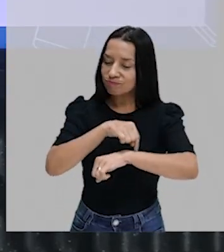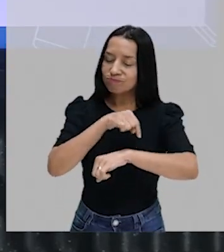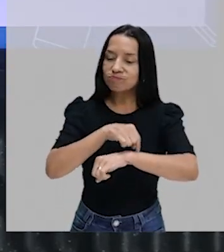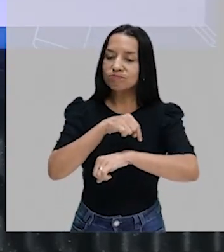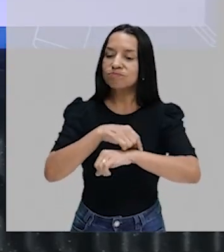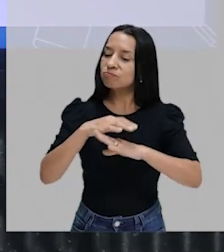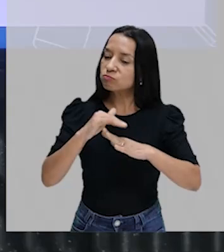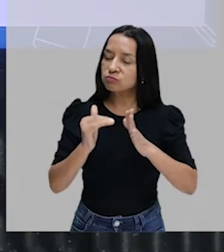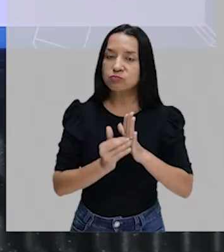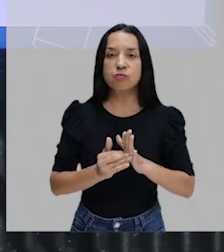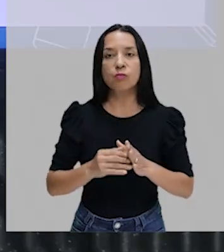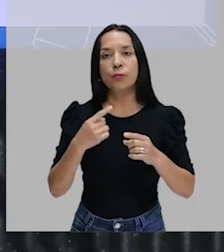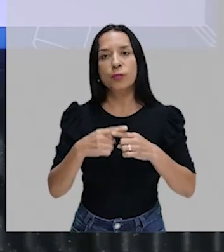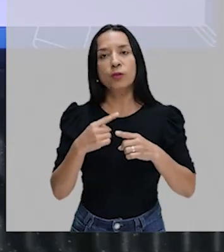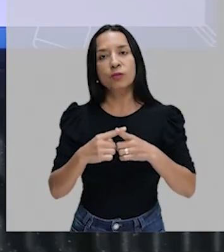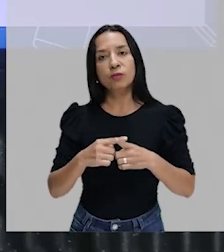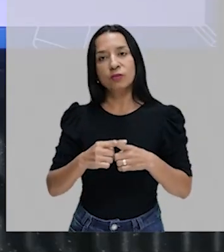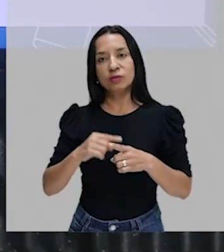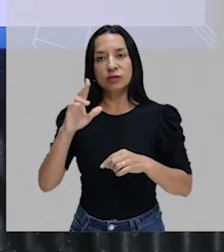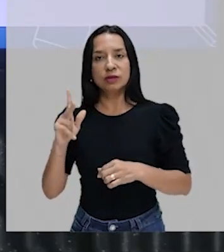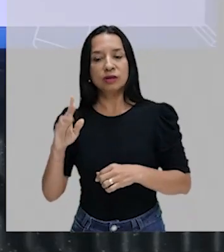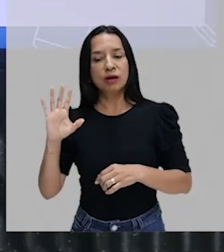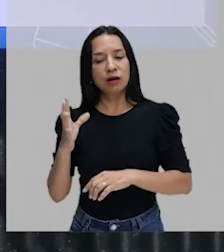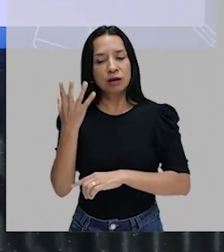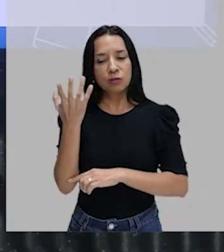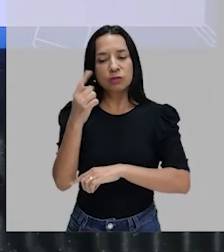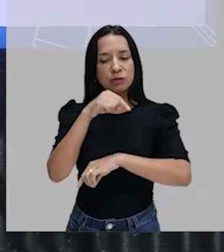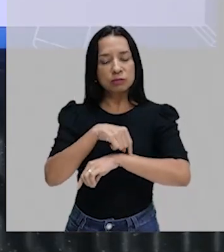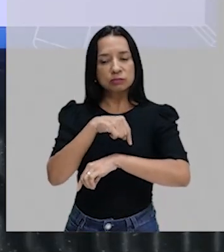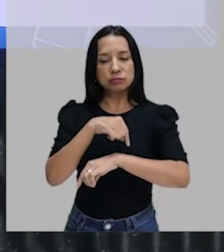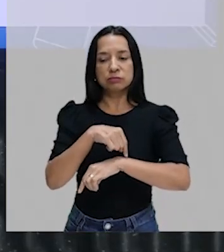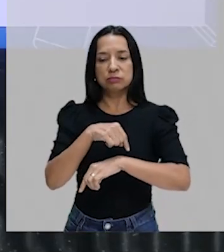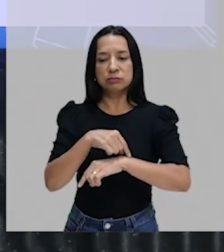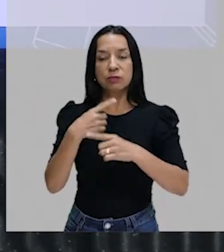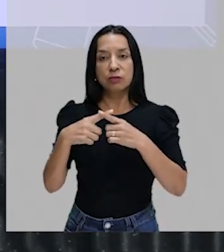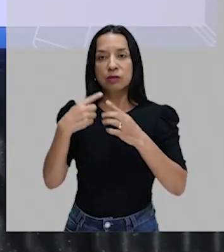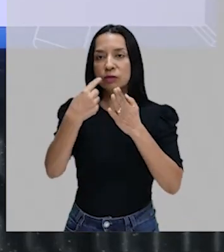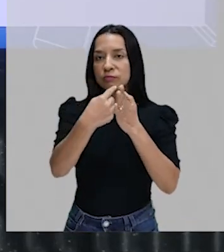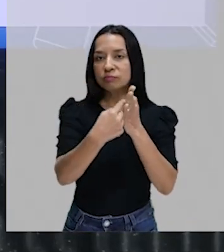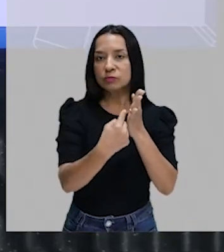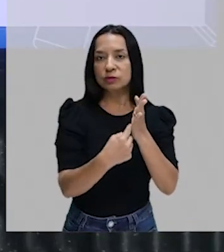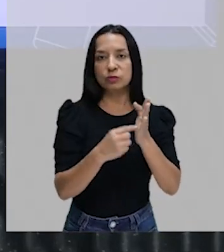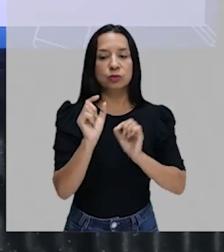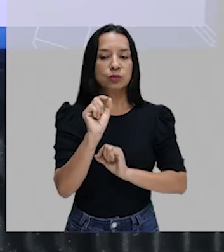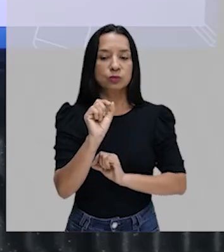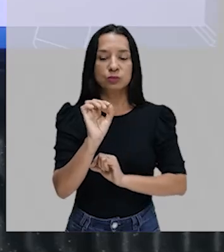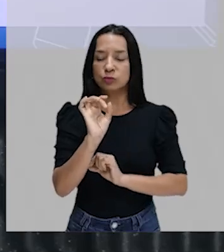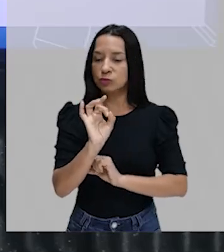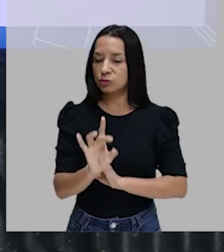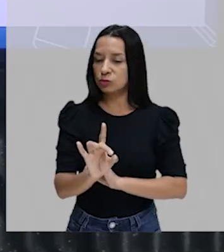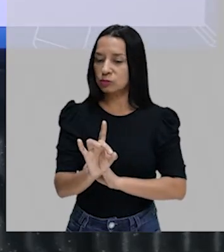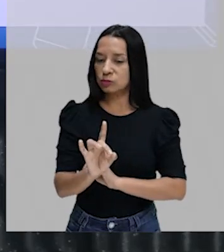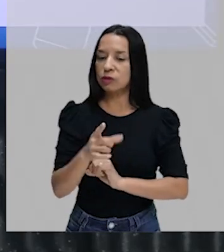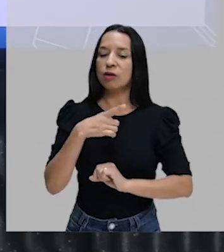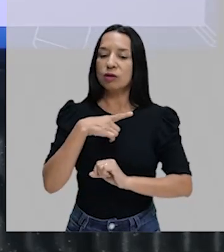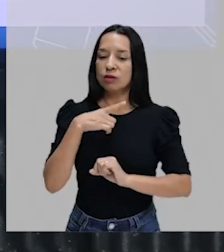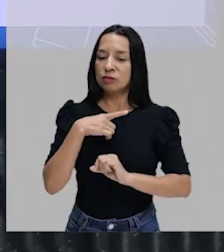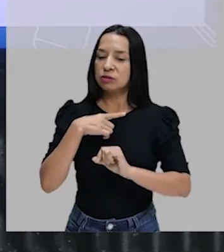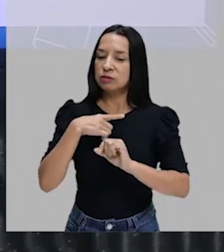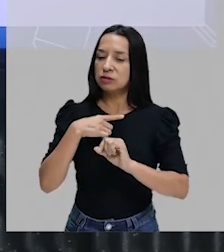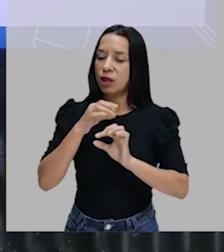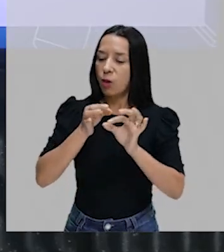momento. Por que elas acontecem a todo momento? Porque lá no planejamento não são traçados os